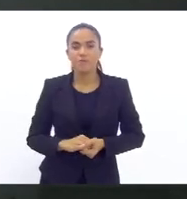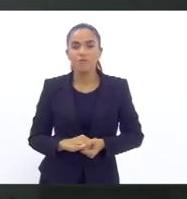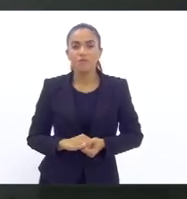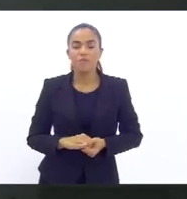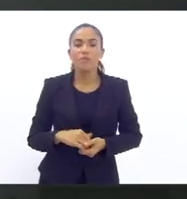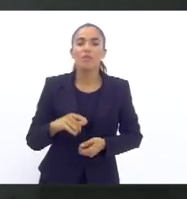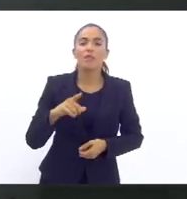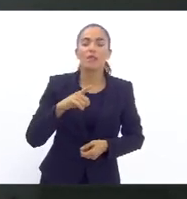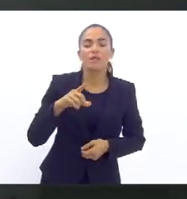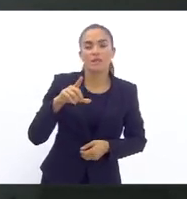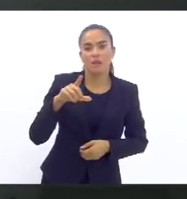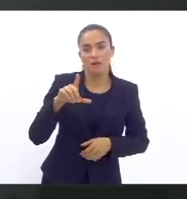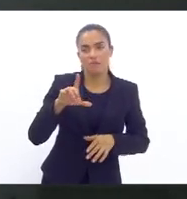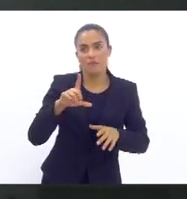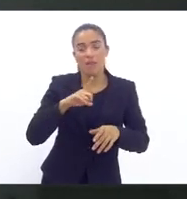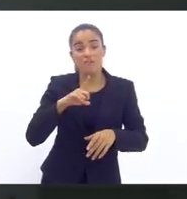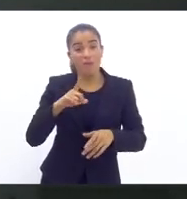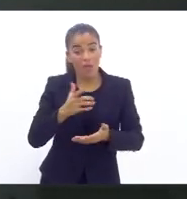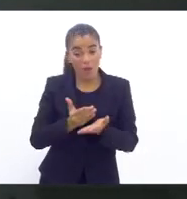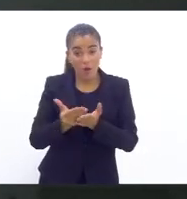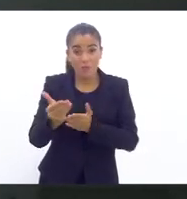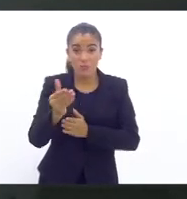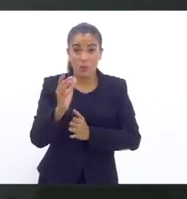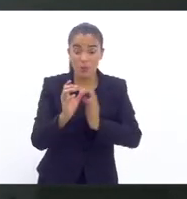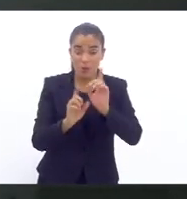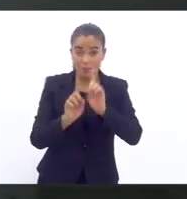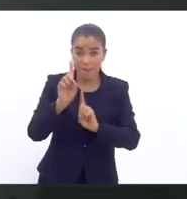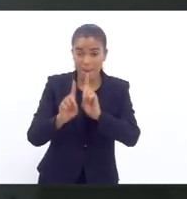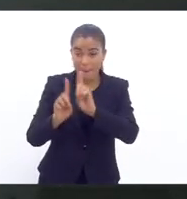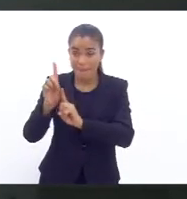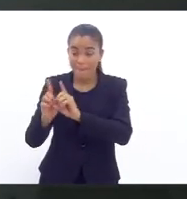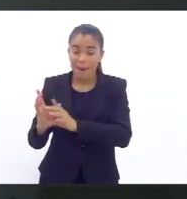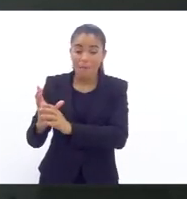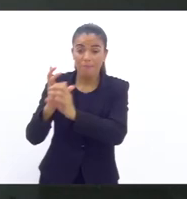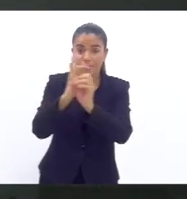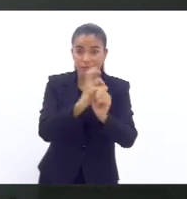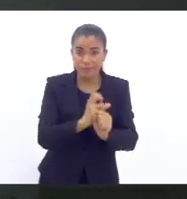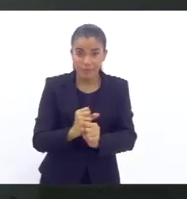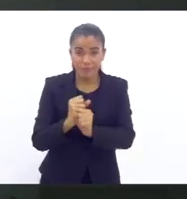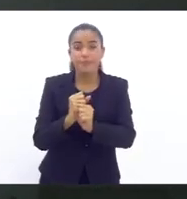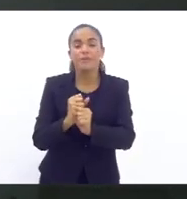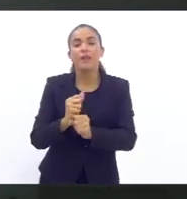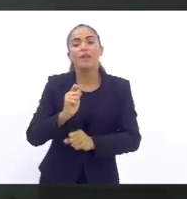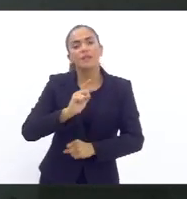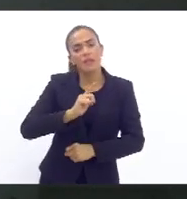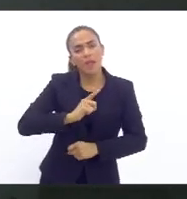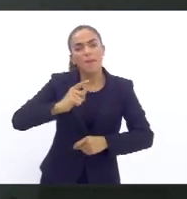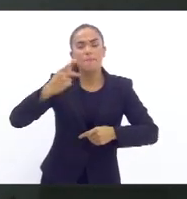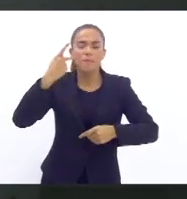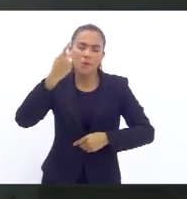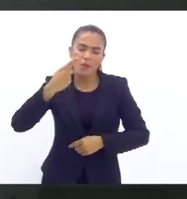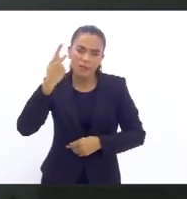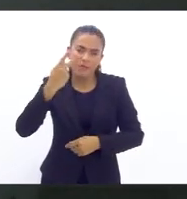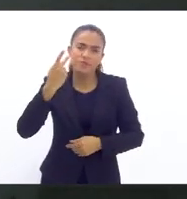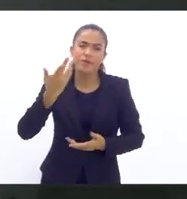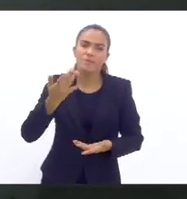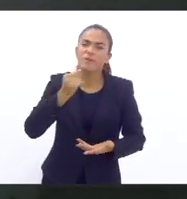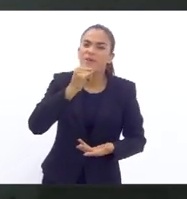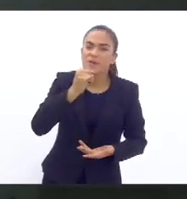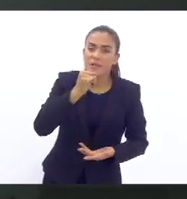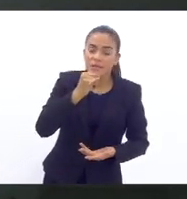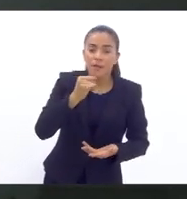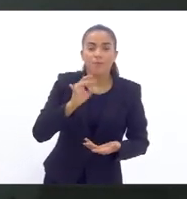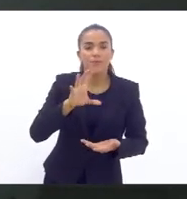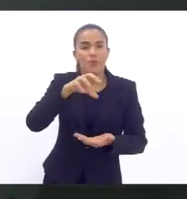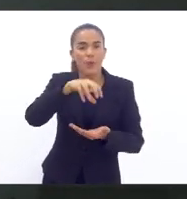Social que foi criado e a partir desse senso foi criado várias políticas públicas Então temos aí as políticas por exemplo de